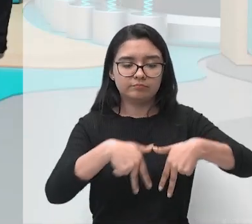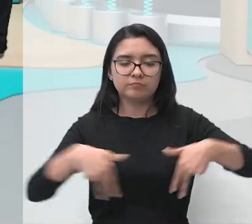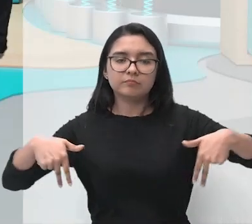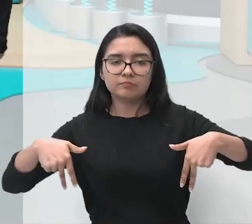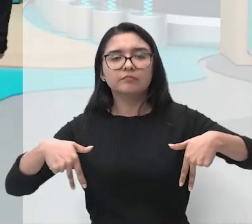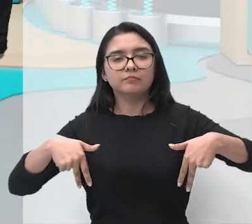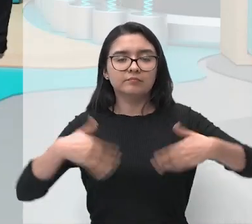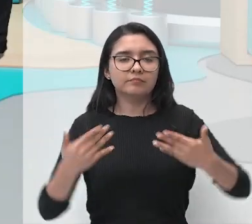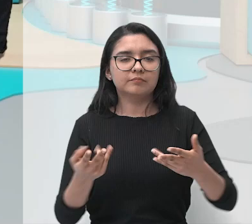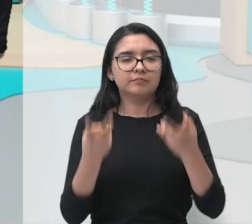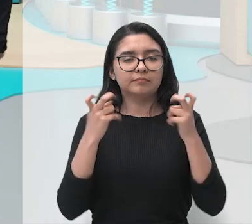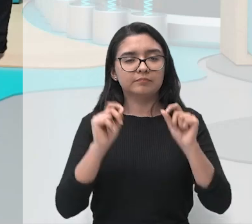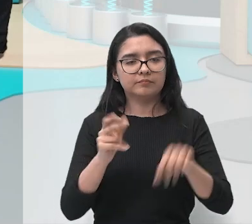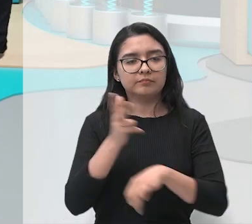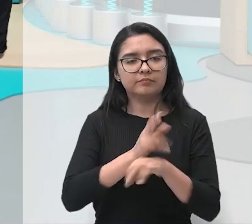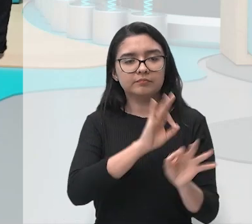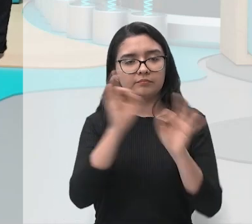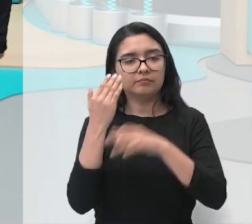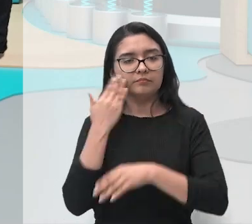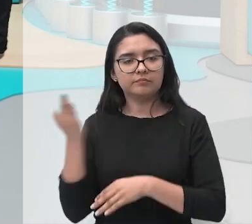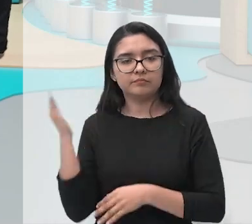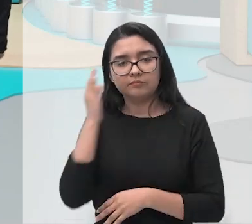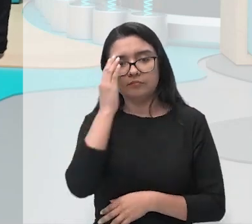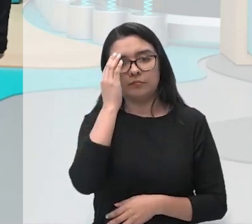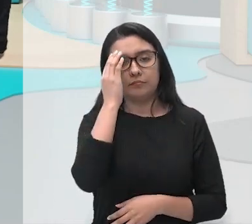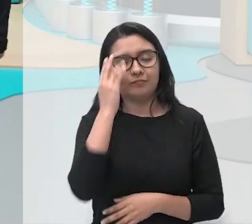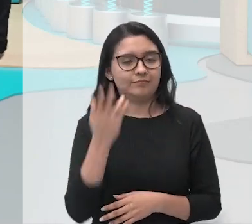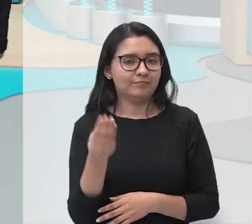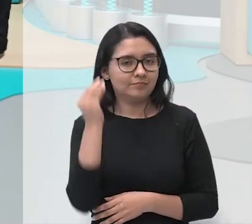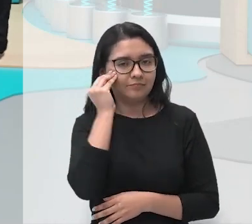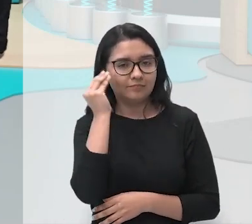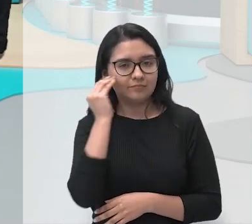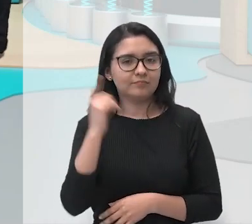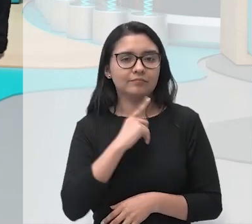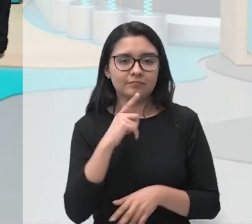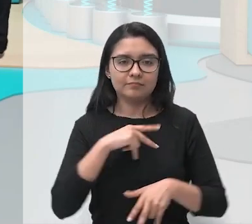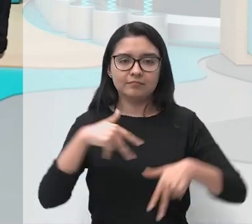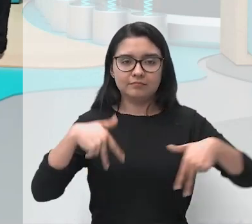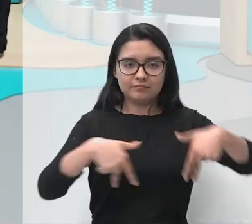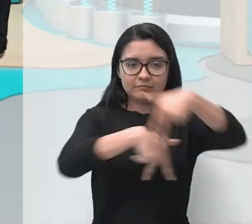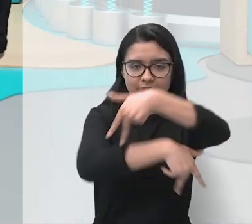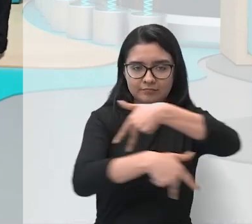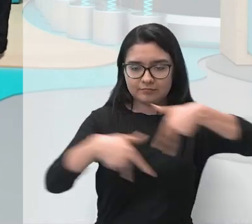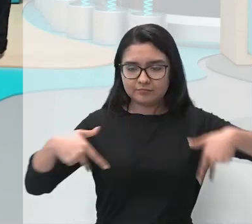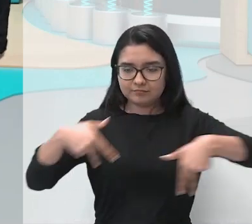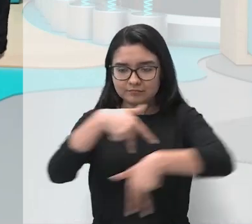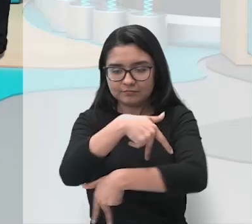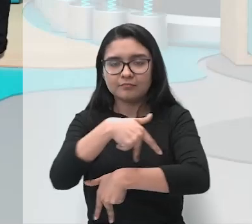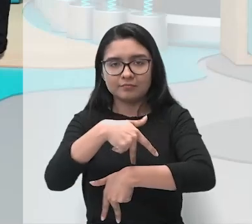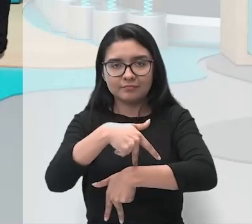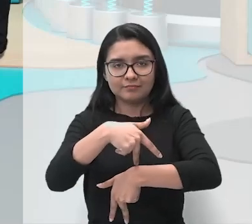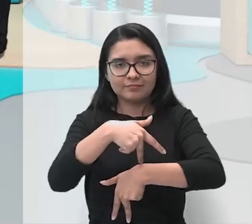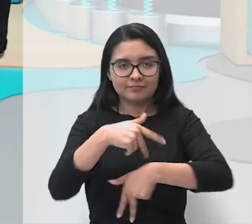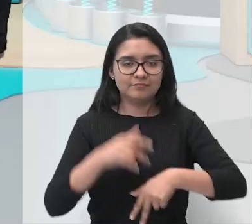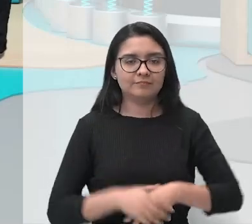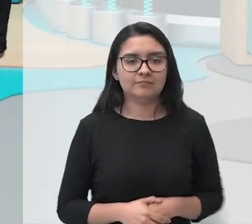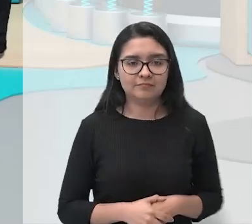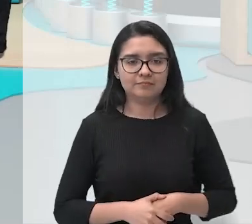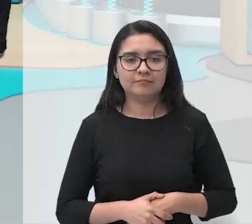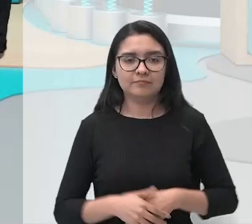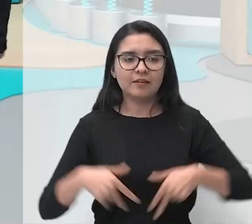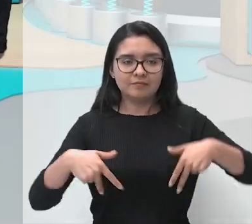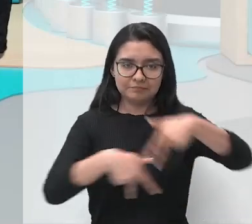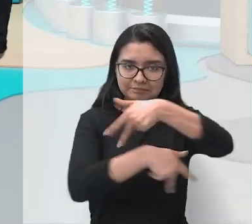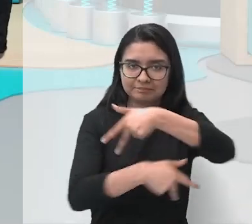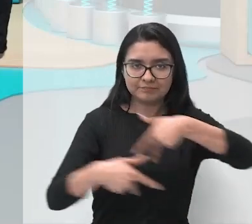bom? Então, observem mais um pouco, olha aí, ó, verifiquem que há essa troca de funções, tem gente que passou para o meio e os